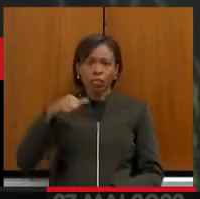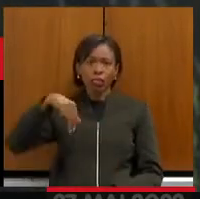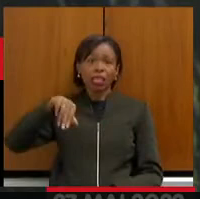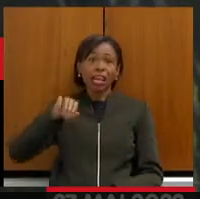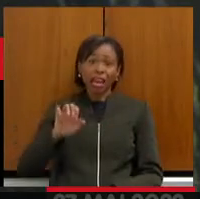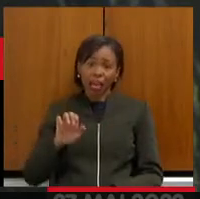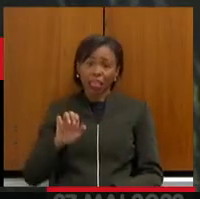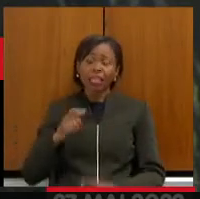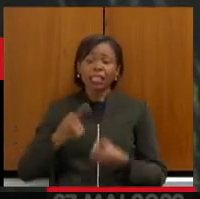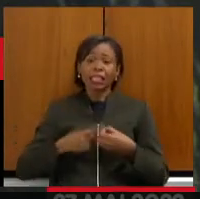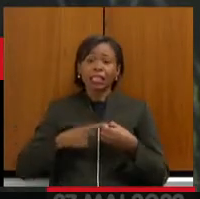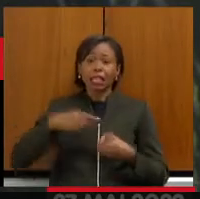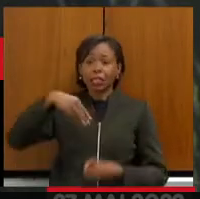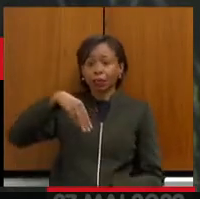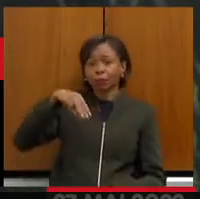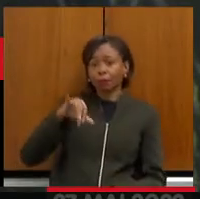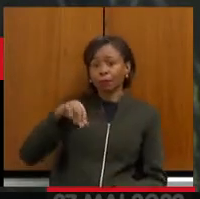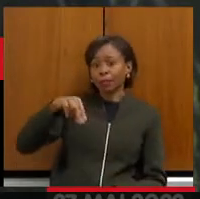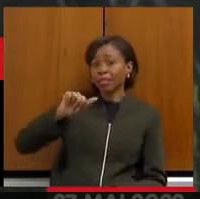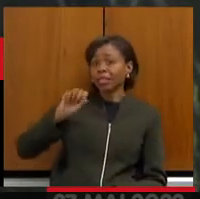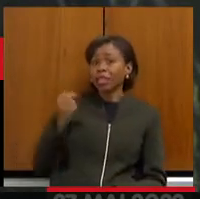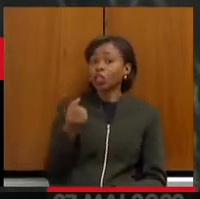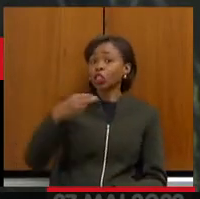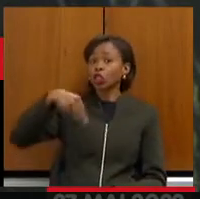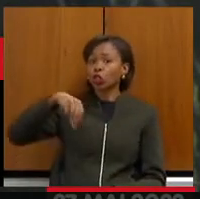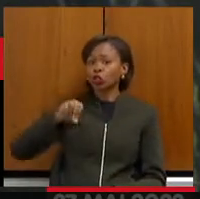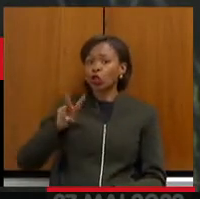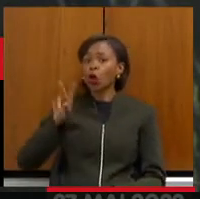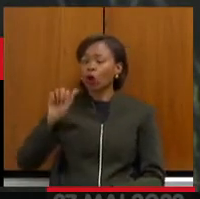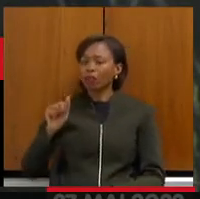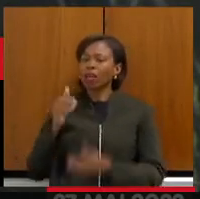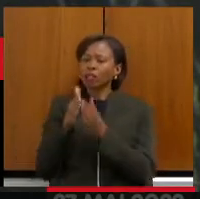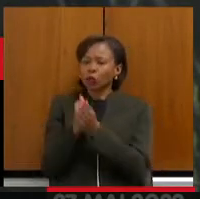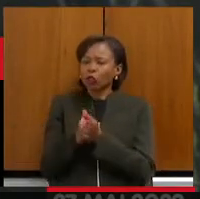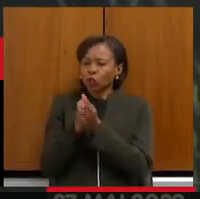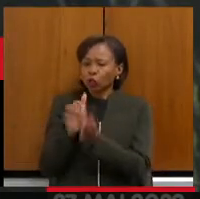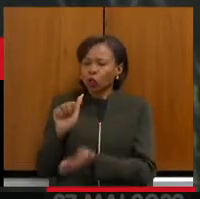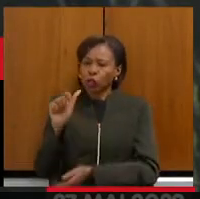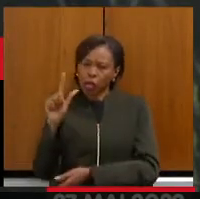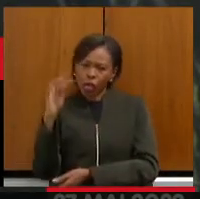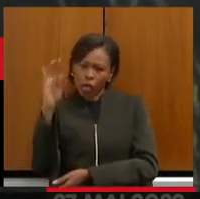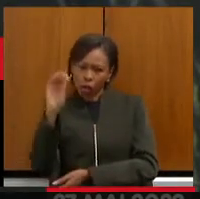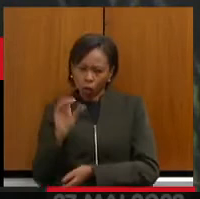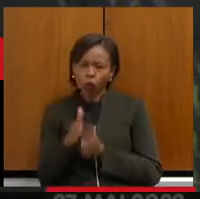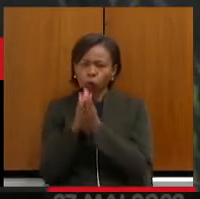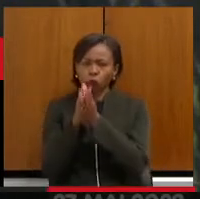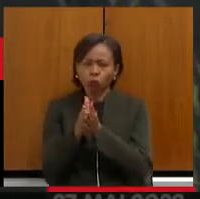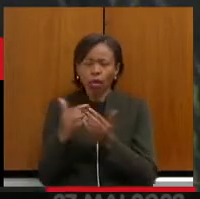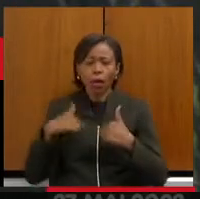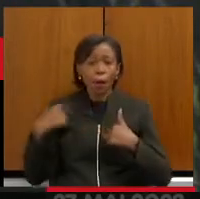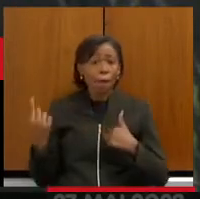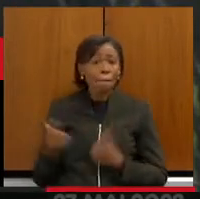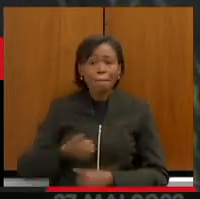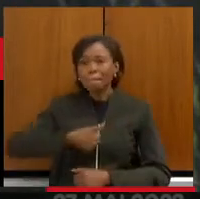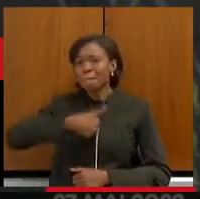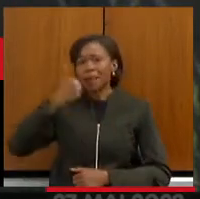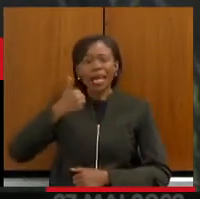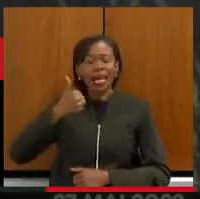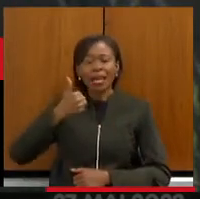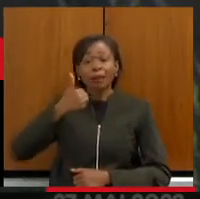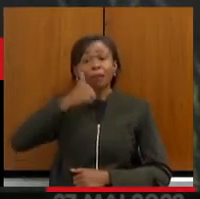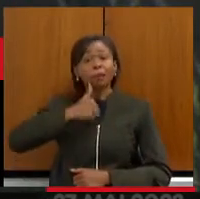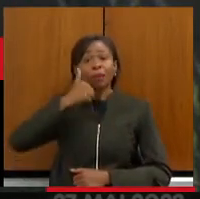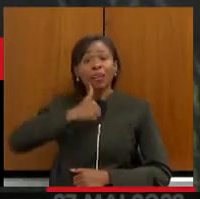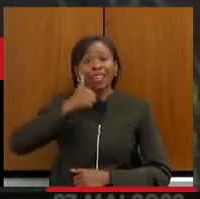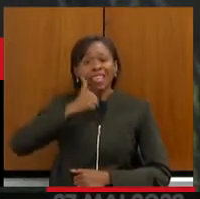eu sou da cidade de Minas Novas Alto do Jequitinhonha tem a honra de ter a primeira mulher vice-prefeita da cidade